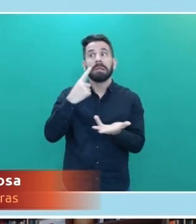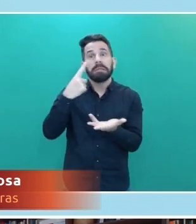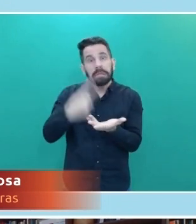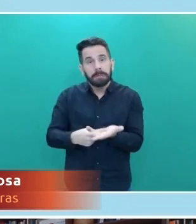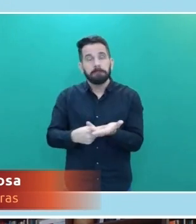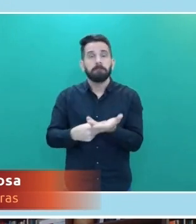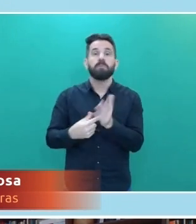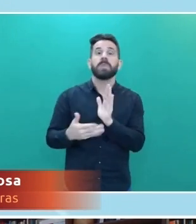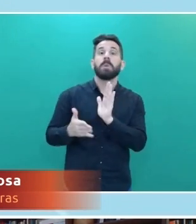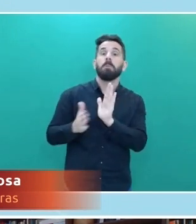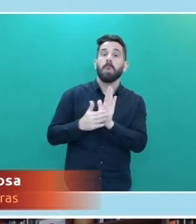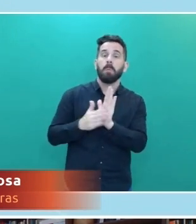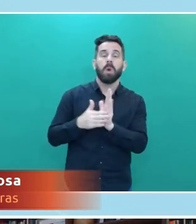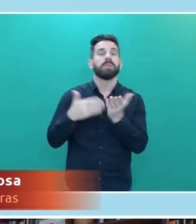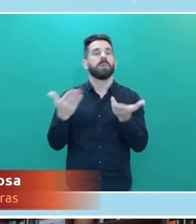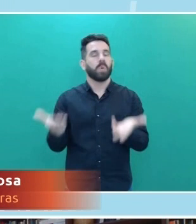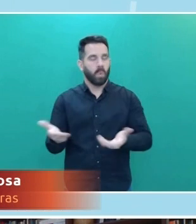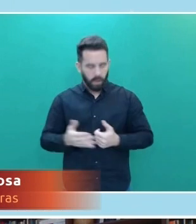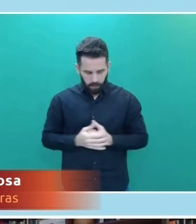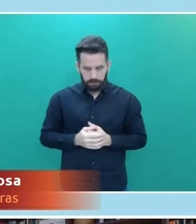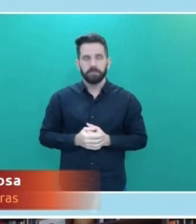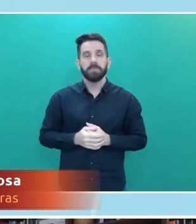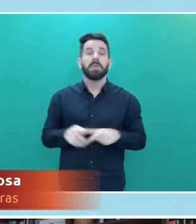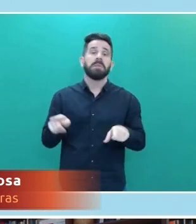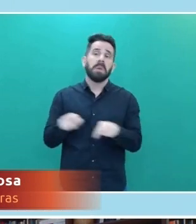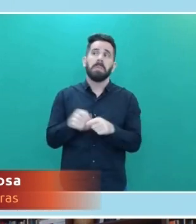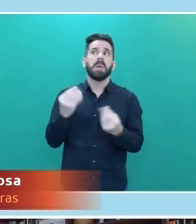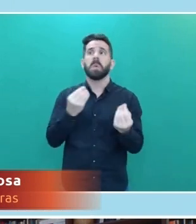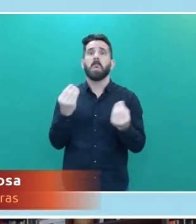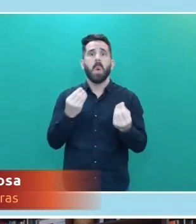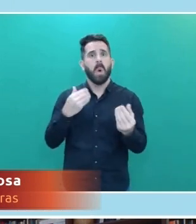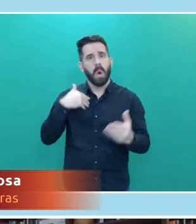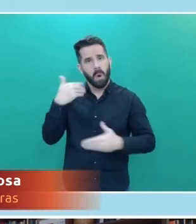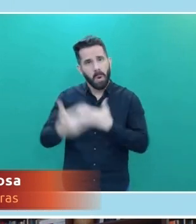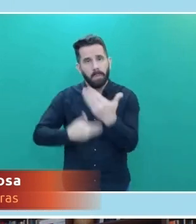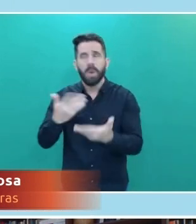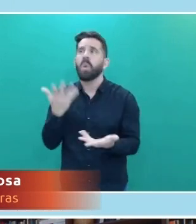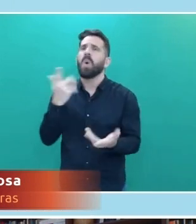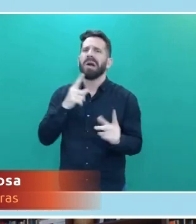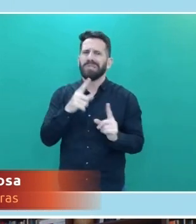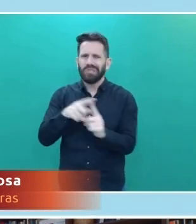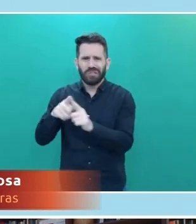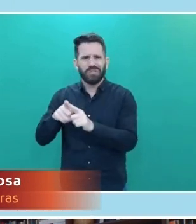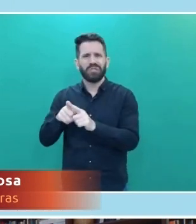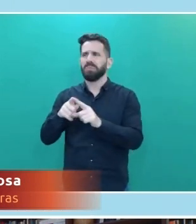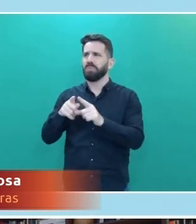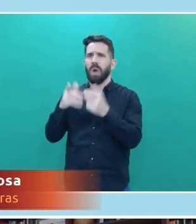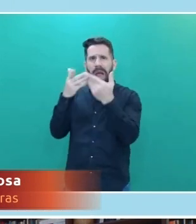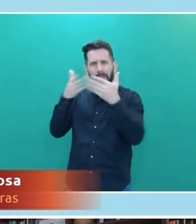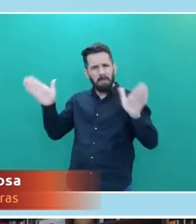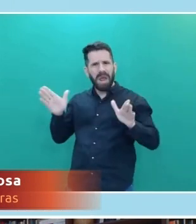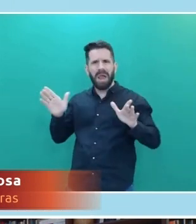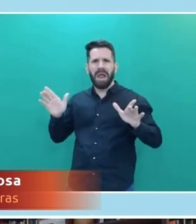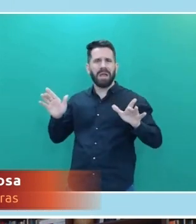proposta e como que ela vai ser usada, em que tipo de negócio,